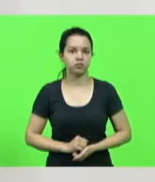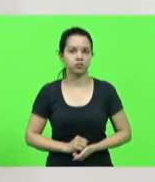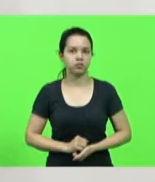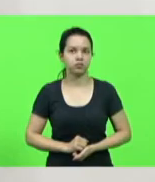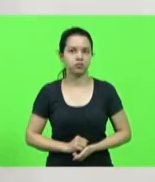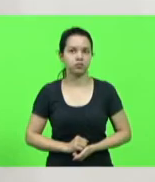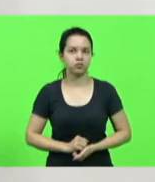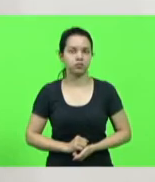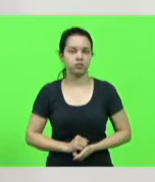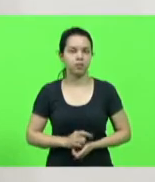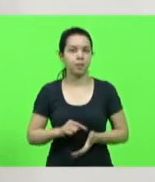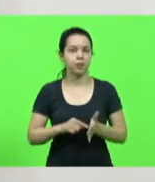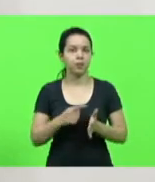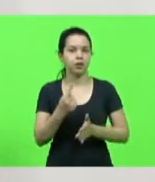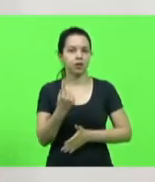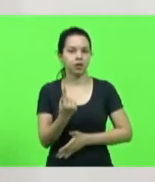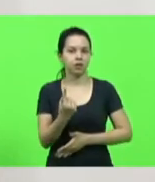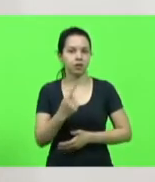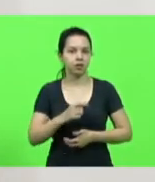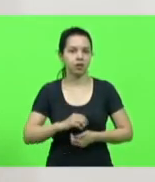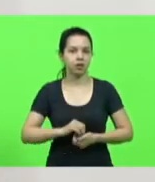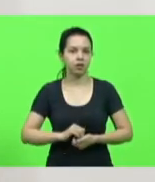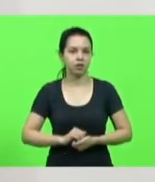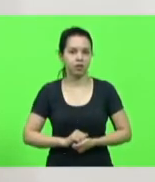A primeira.